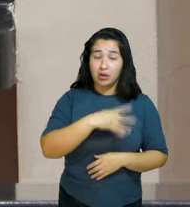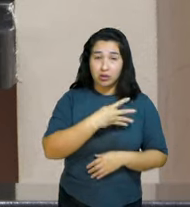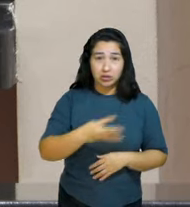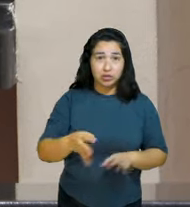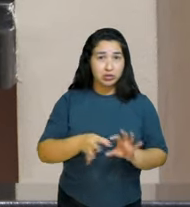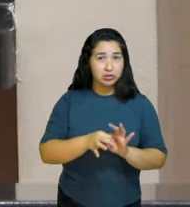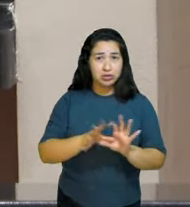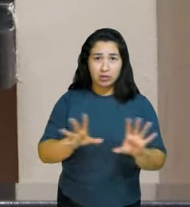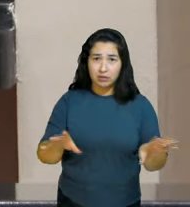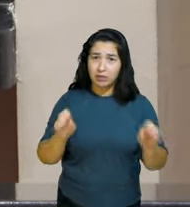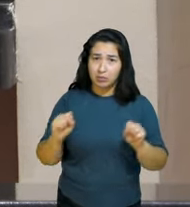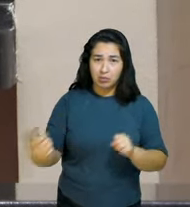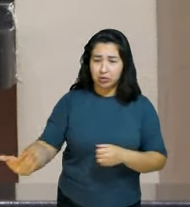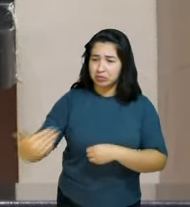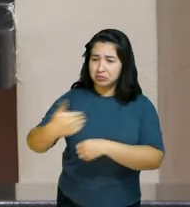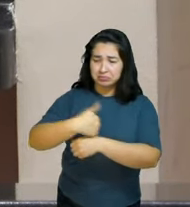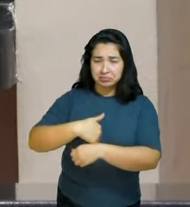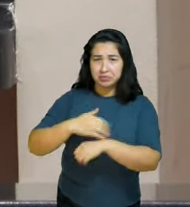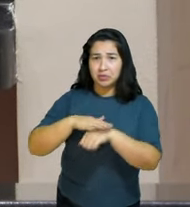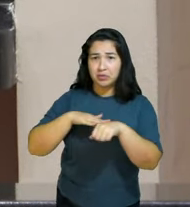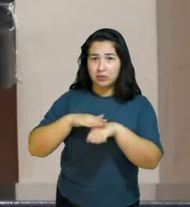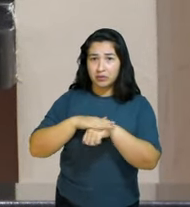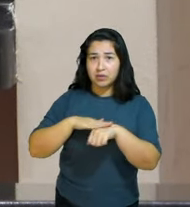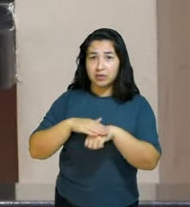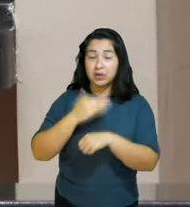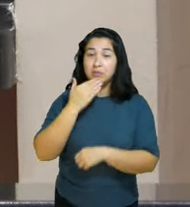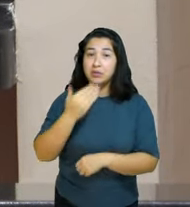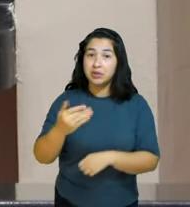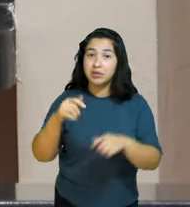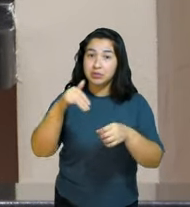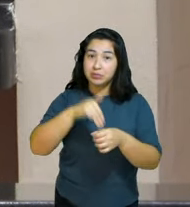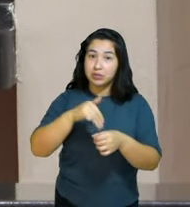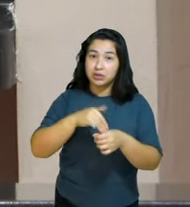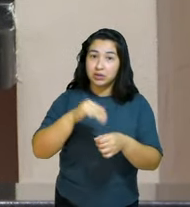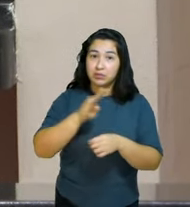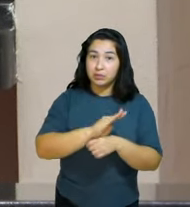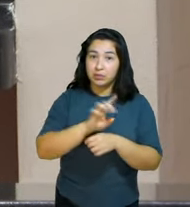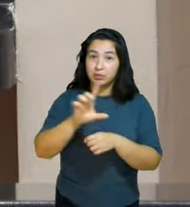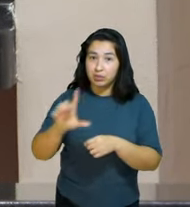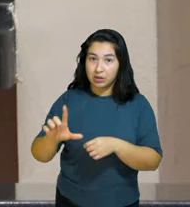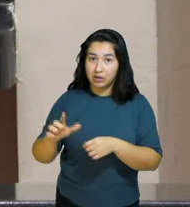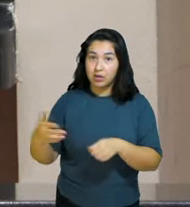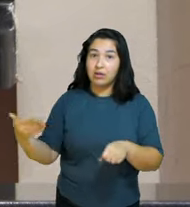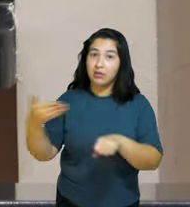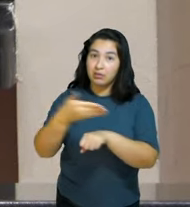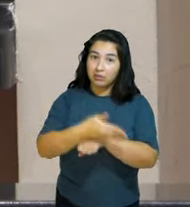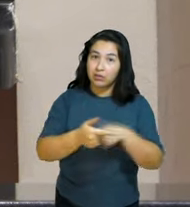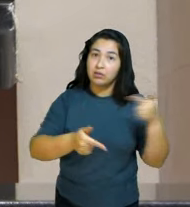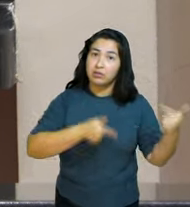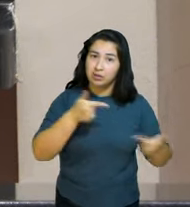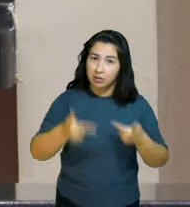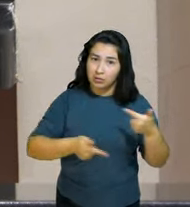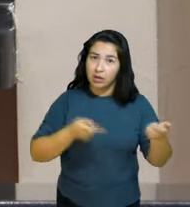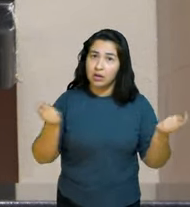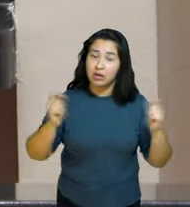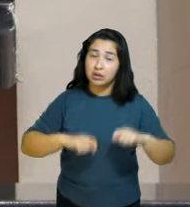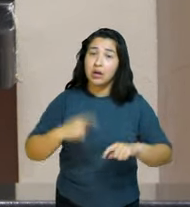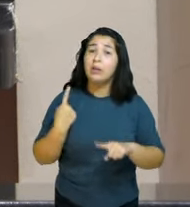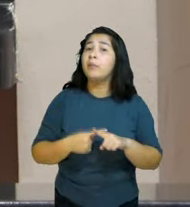encarecidamente, encarecidamente, como já pedi lá em Blumenau, que venha para a FESPORTE, vamos trabalhar. Sabe por